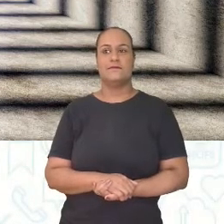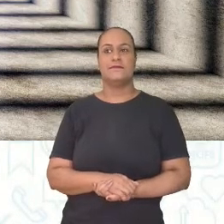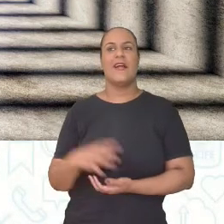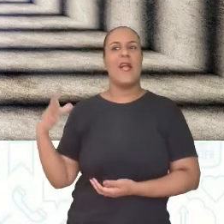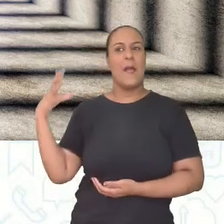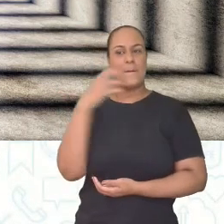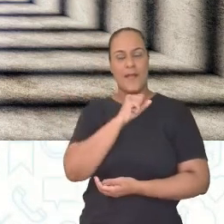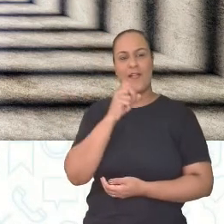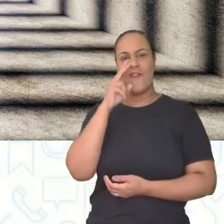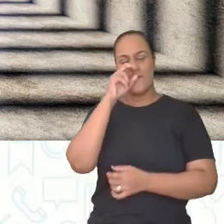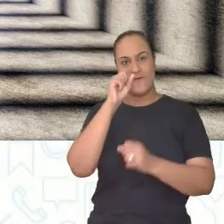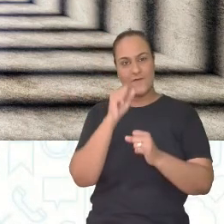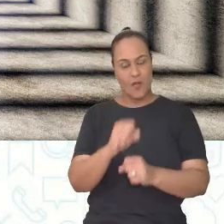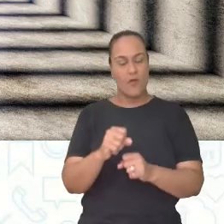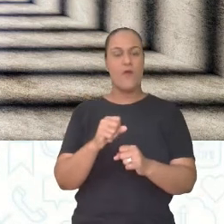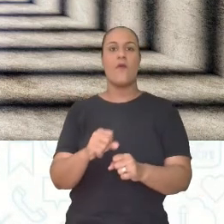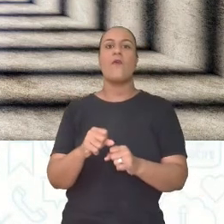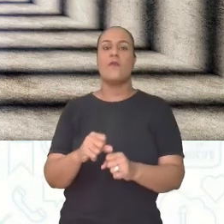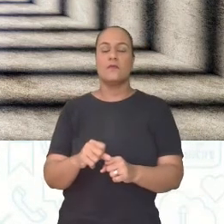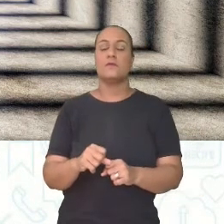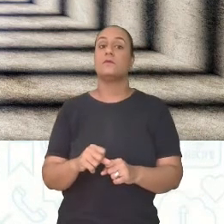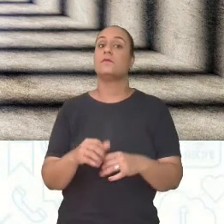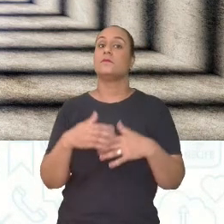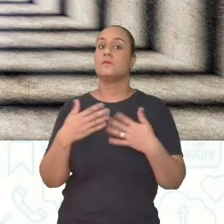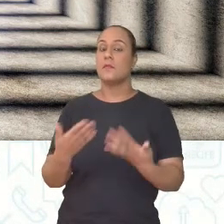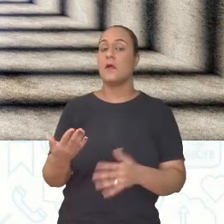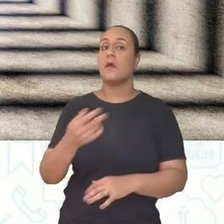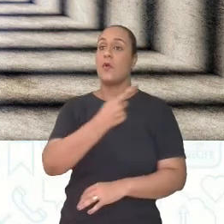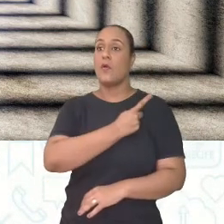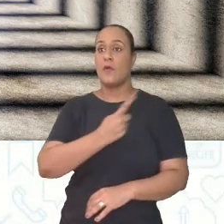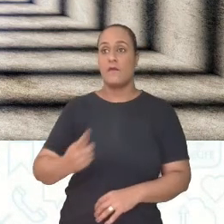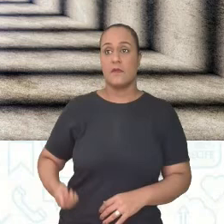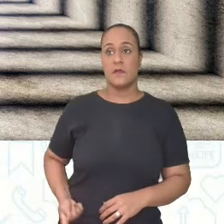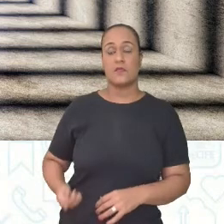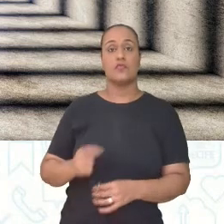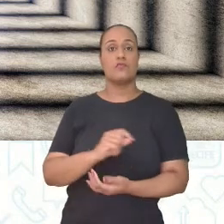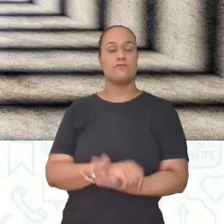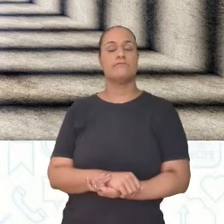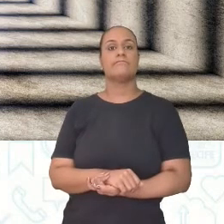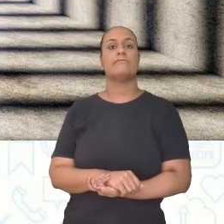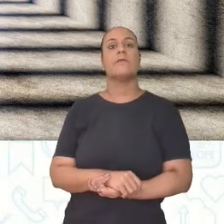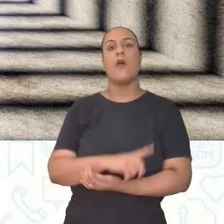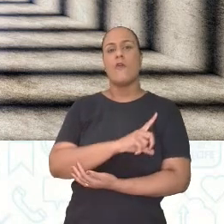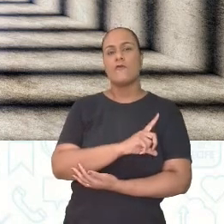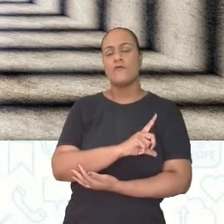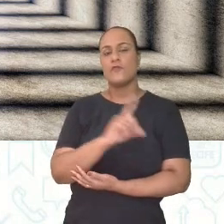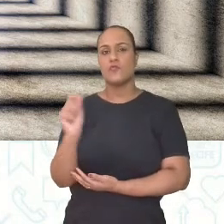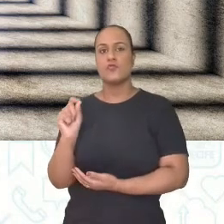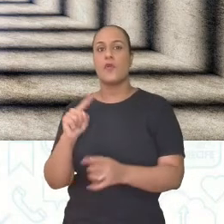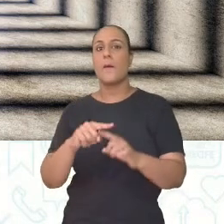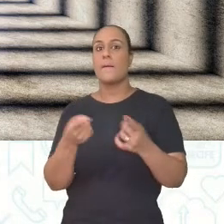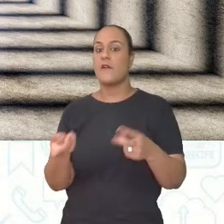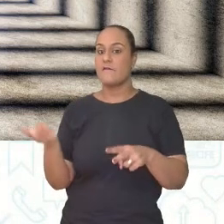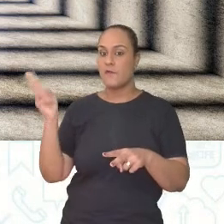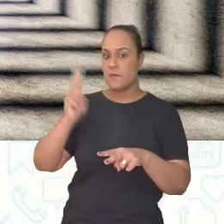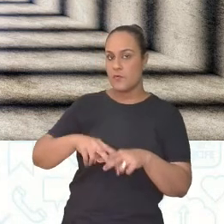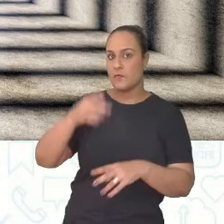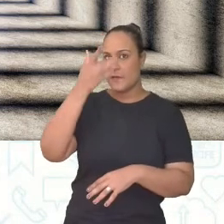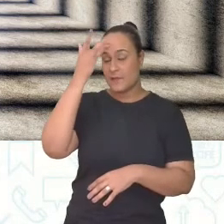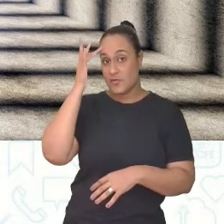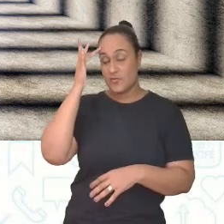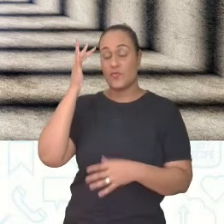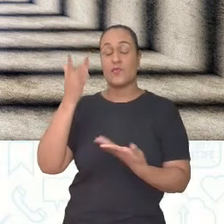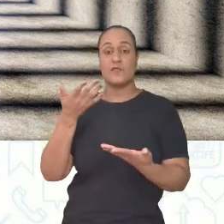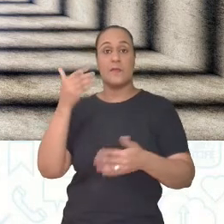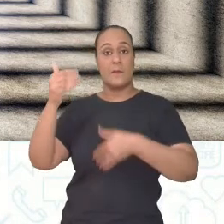rapidamente ganhou força. Diante disso, o governador fugiu, mas foi preso pelos revoltosos, né? Os revoltosos